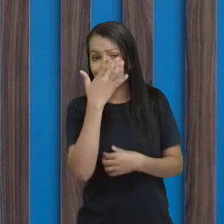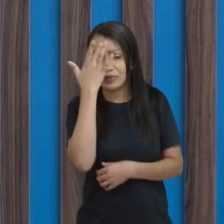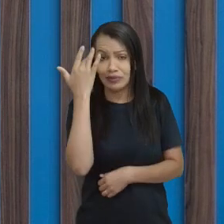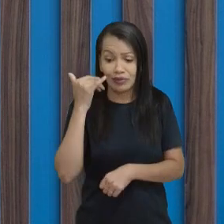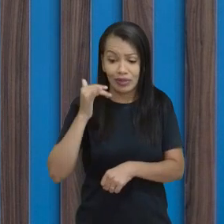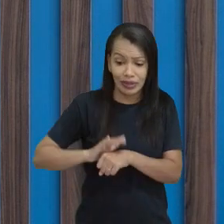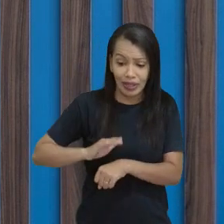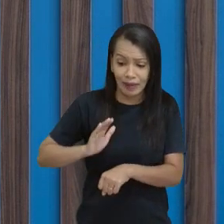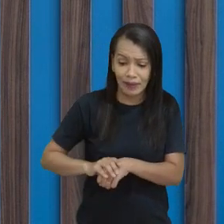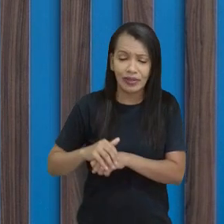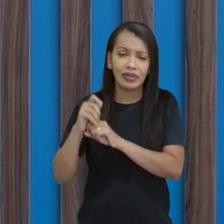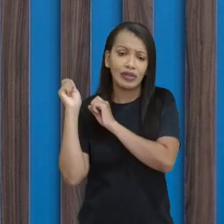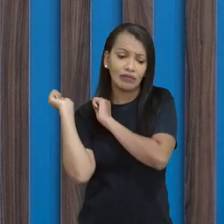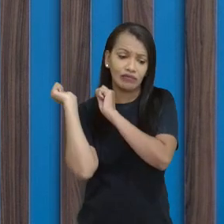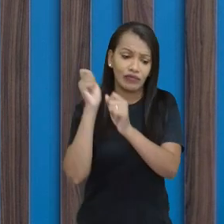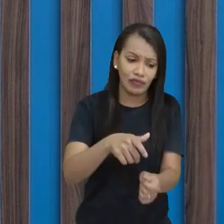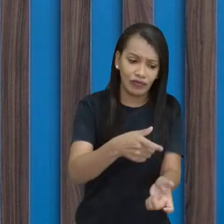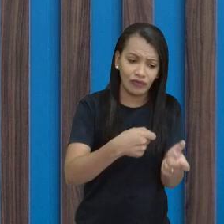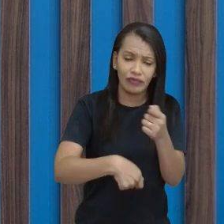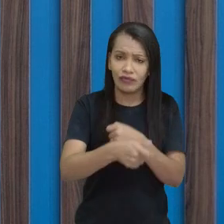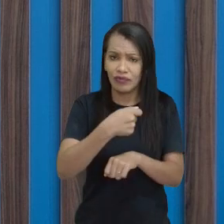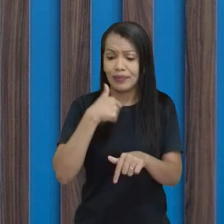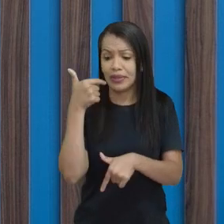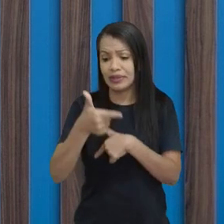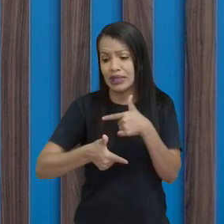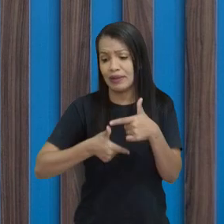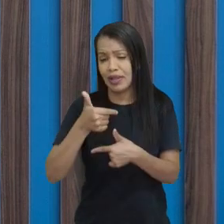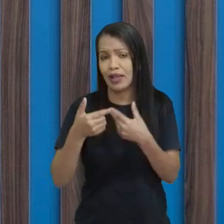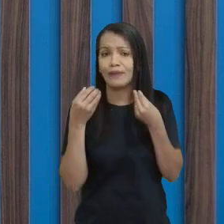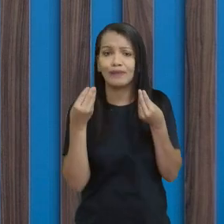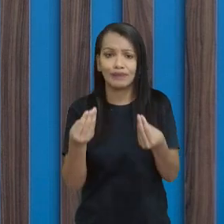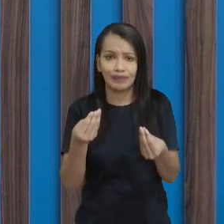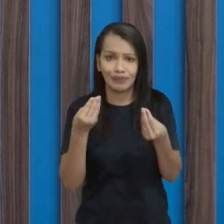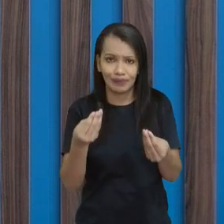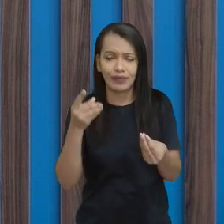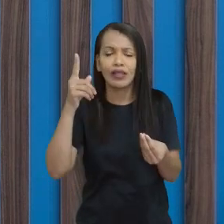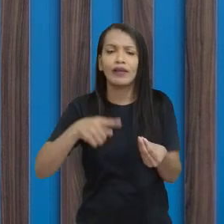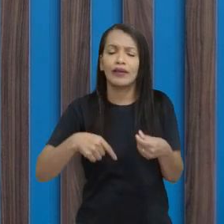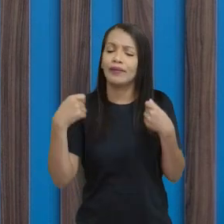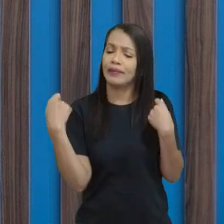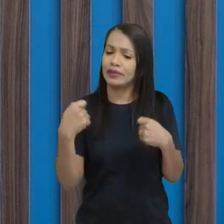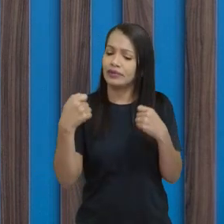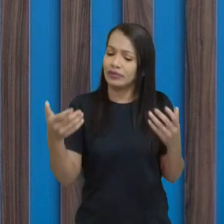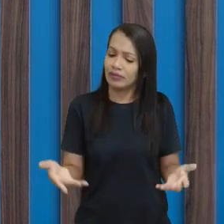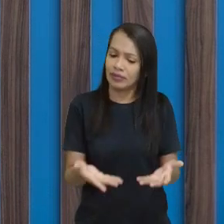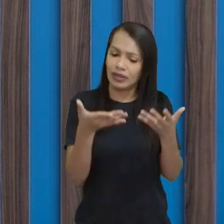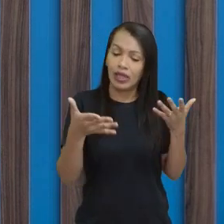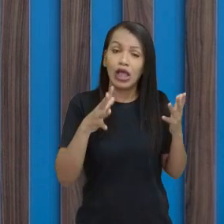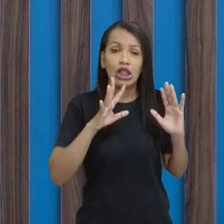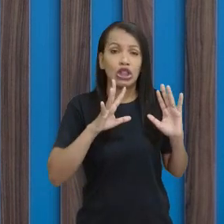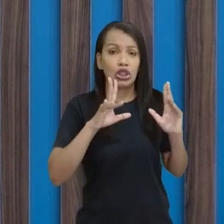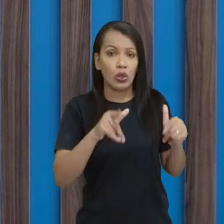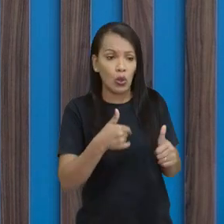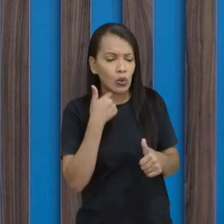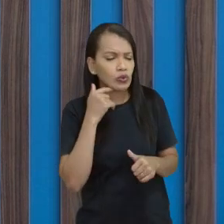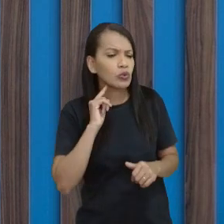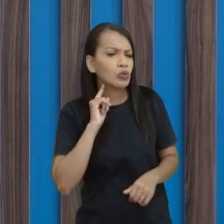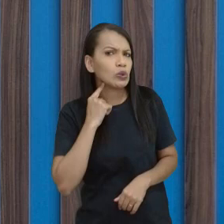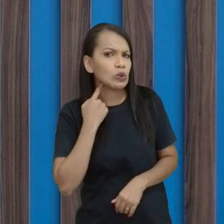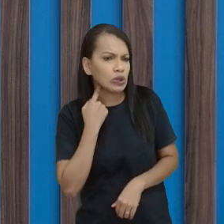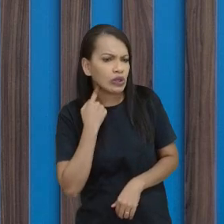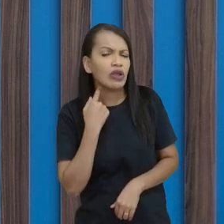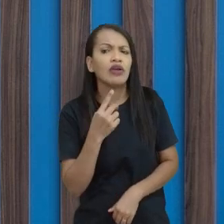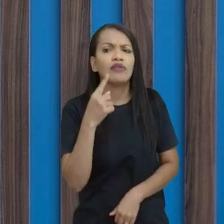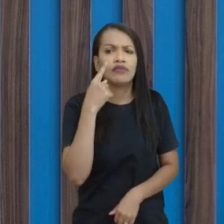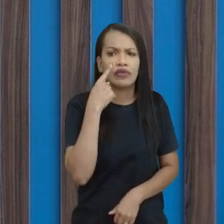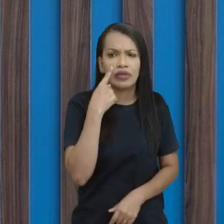da pesca aí, não é, professora? Então, isso aí a gente tem que estar um alerta. Apesar de toda a poluição daquele lixo, a gente